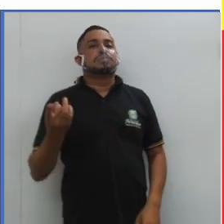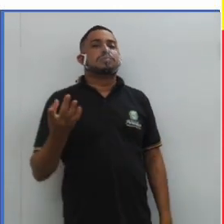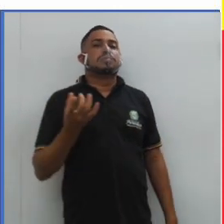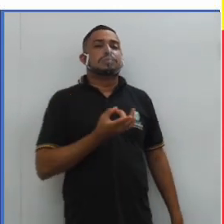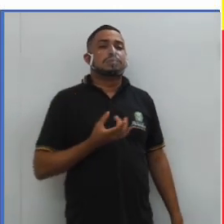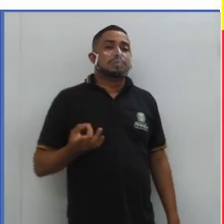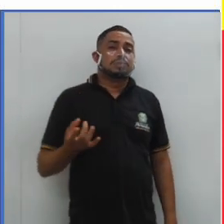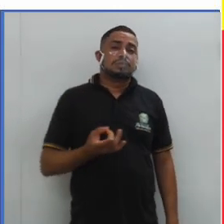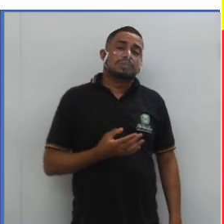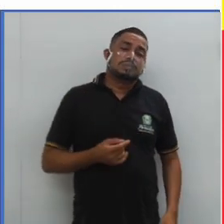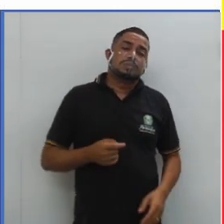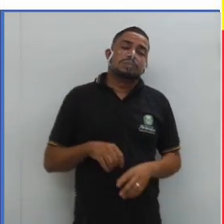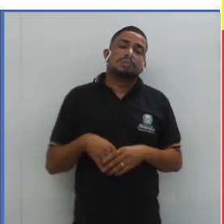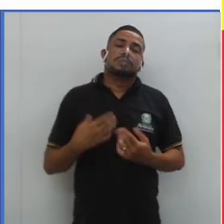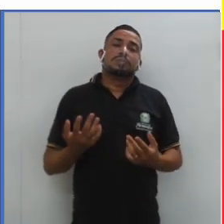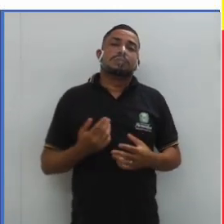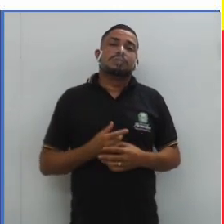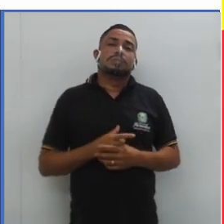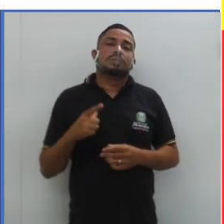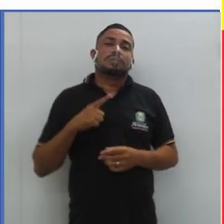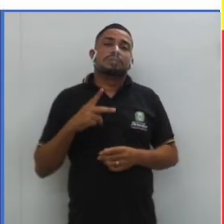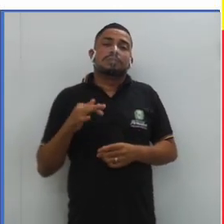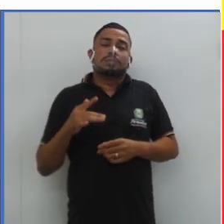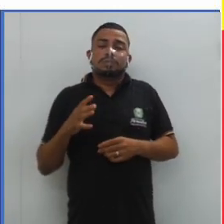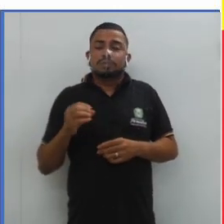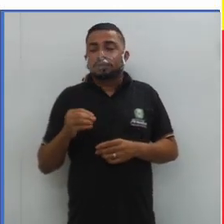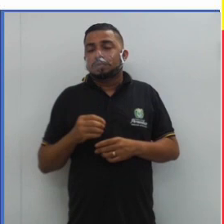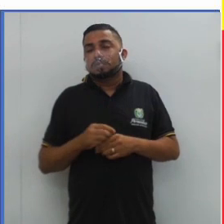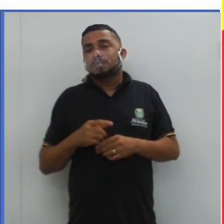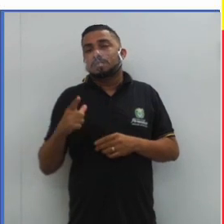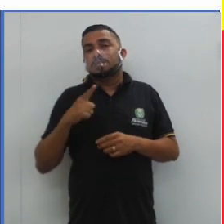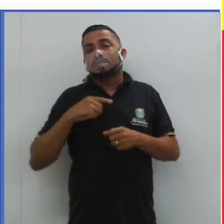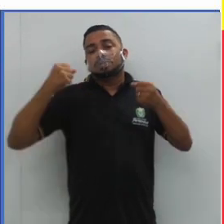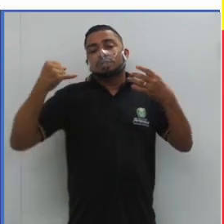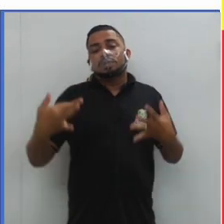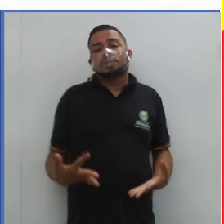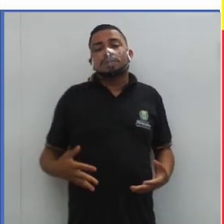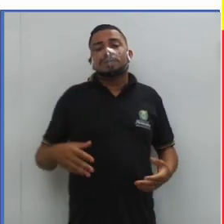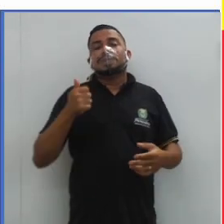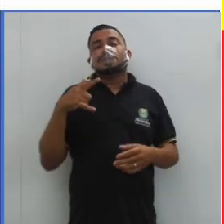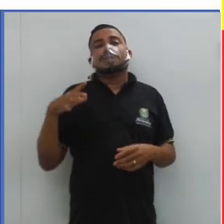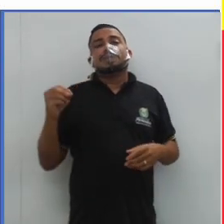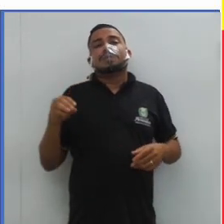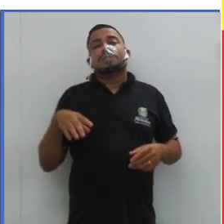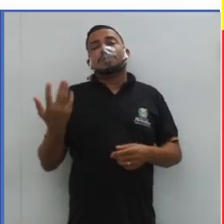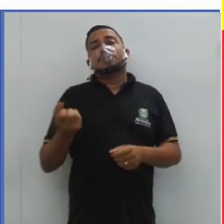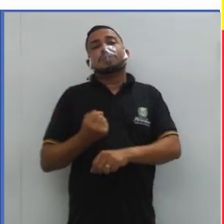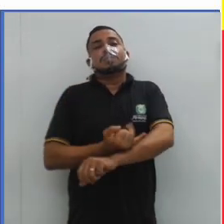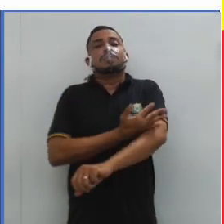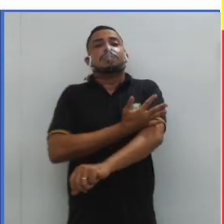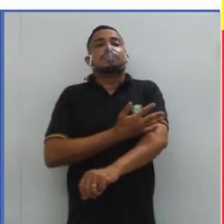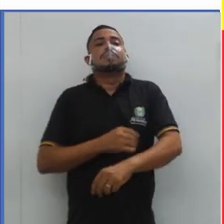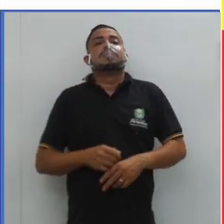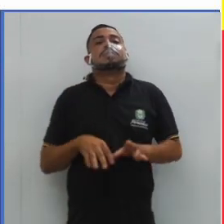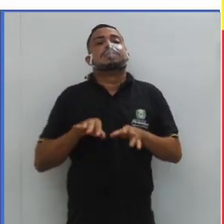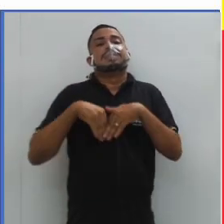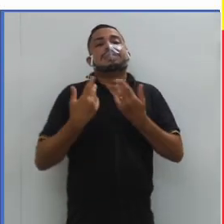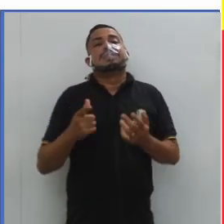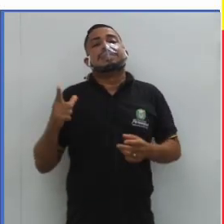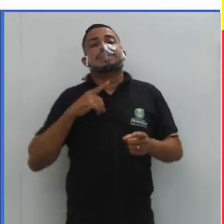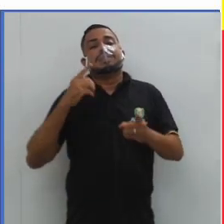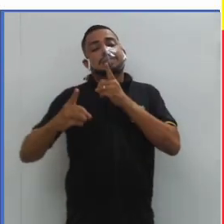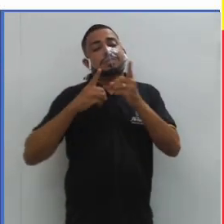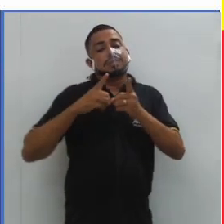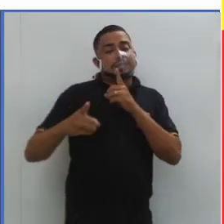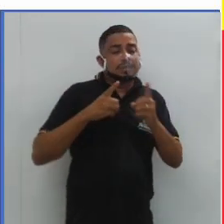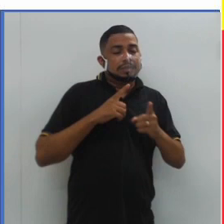até sozinho, né? E o parent call, que é um recurso usado para descrever uma ação ou uma emoção de um personagem.